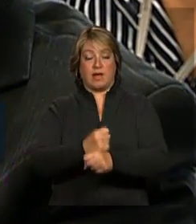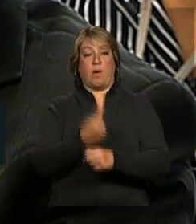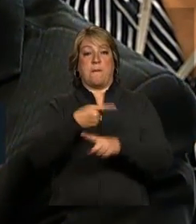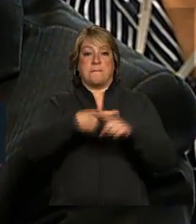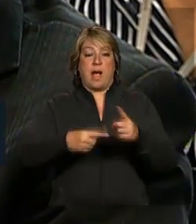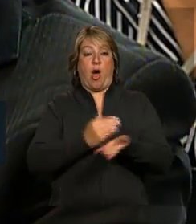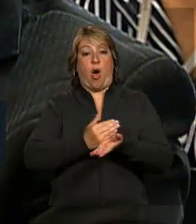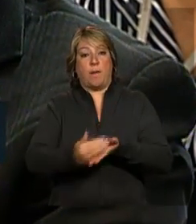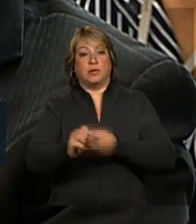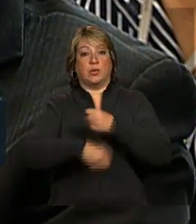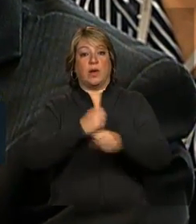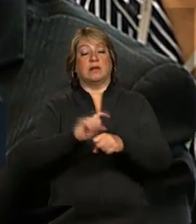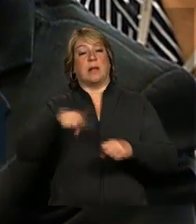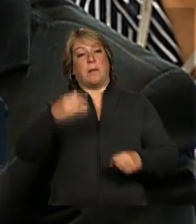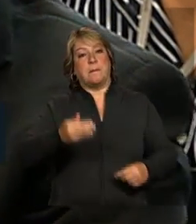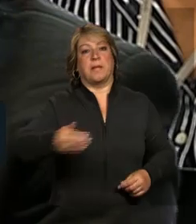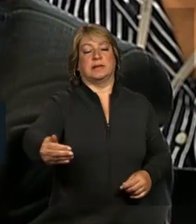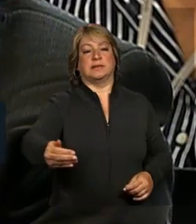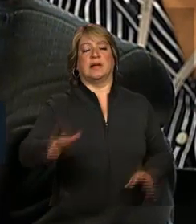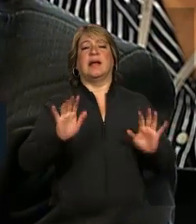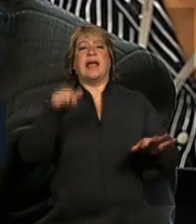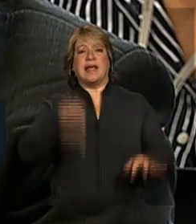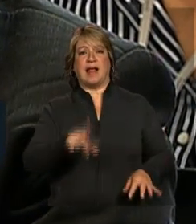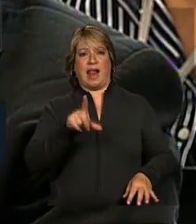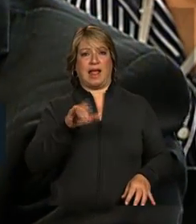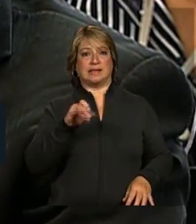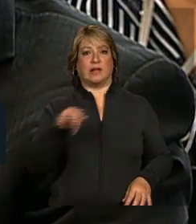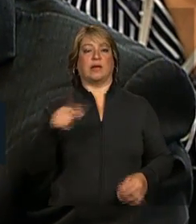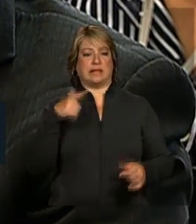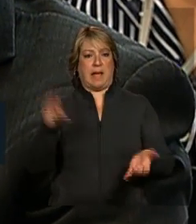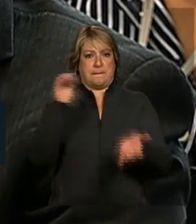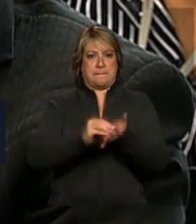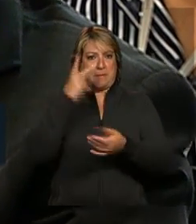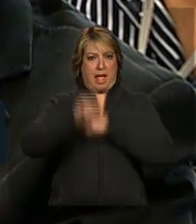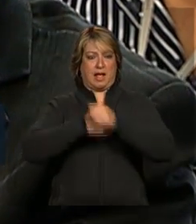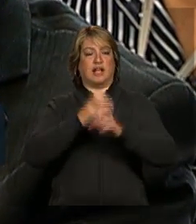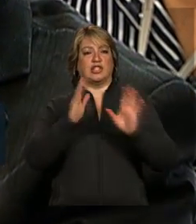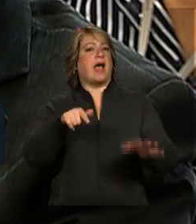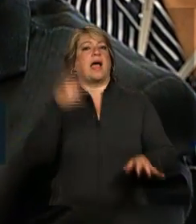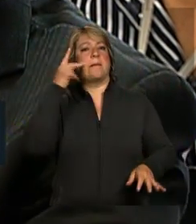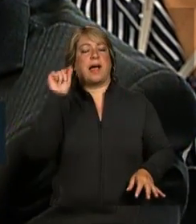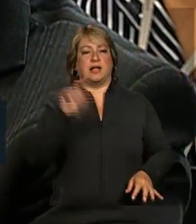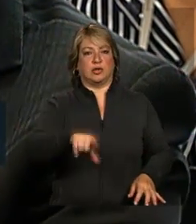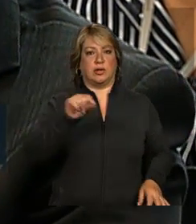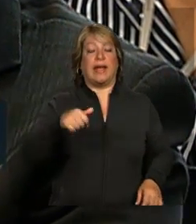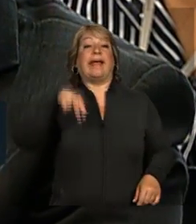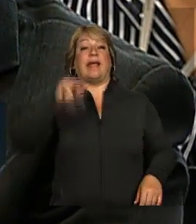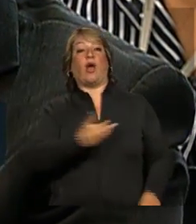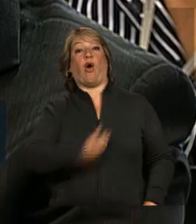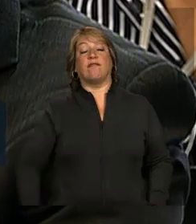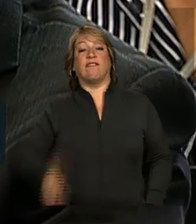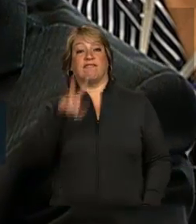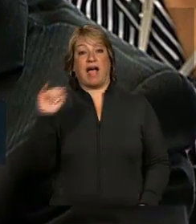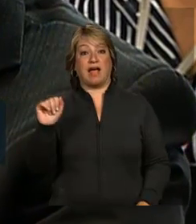do ano uma parte mais pra frente a minha dúvida é o seguinte essas Estações estão marcadas pro ano que vem são já para escolher quem vai construir quem o governo vai contratar para